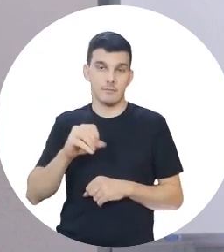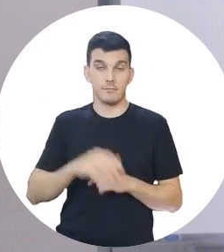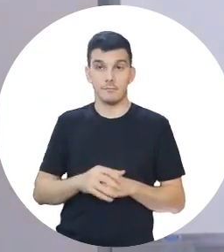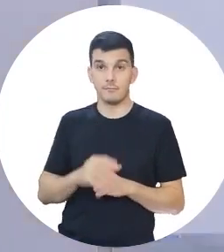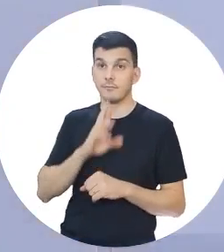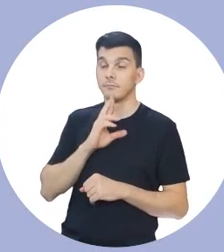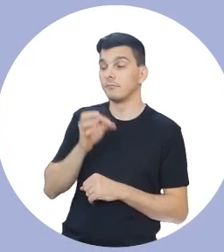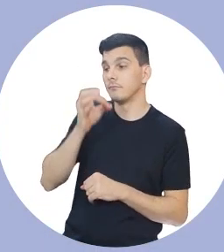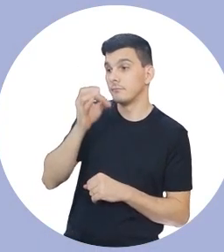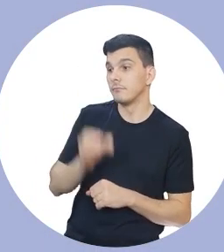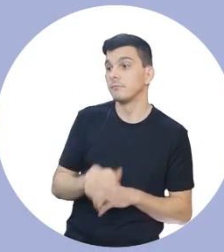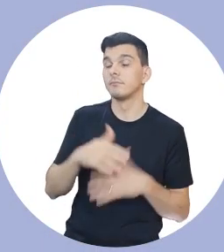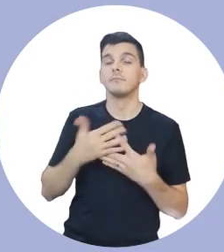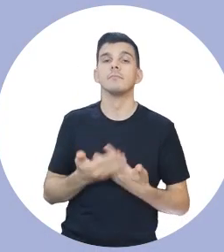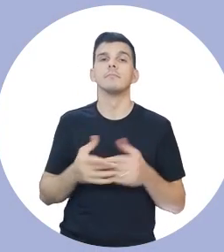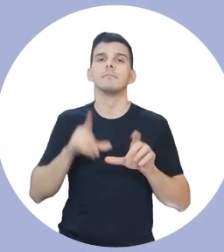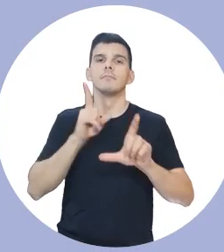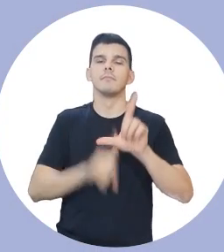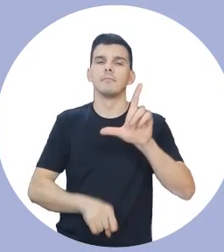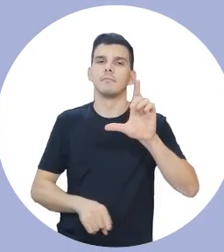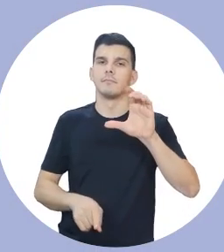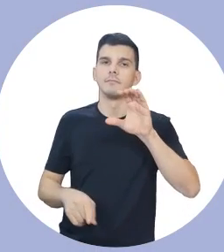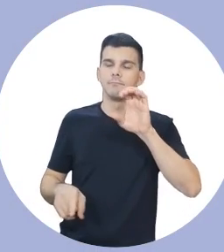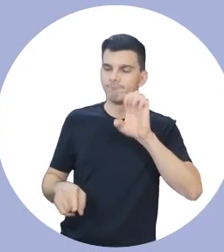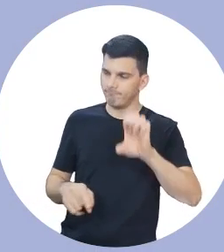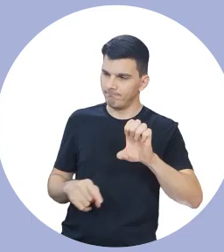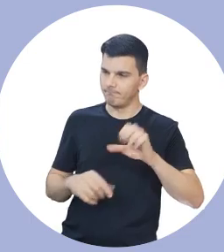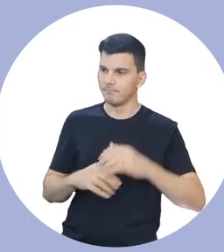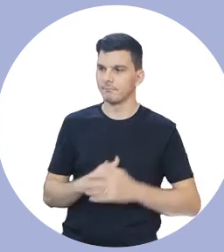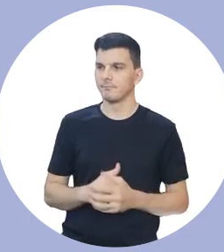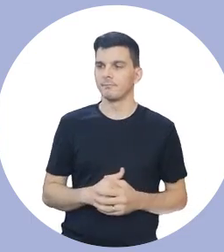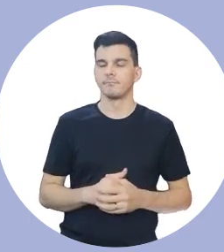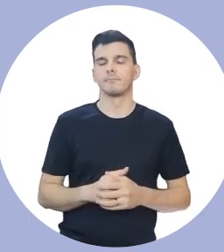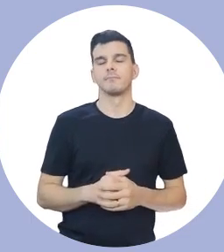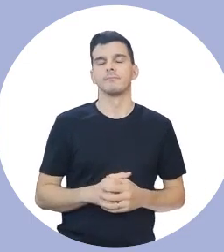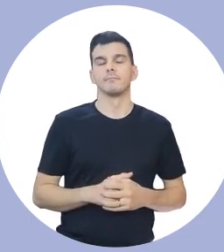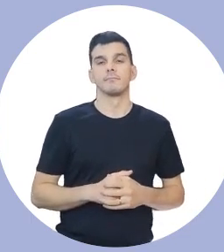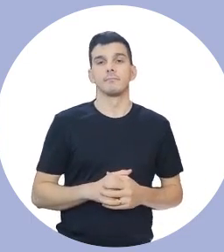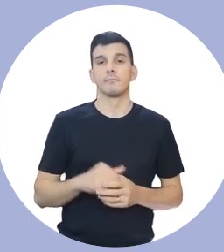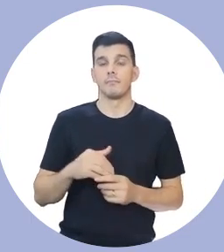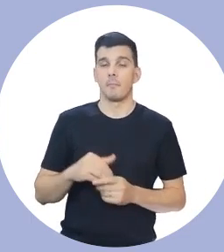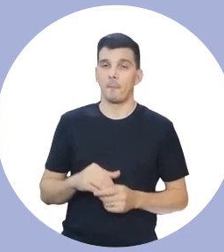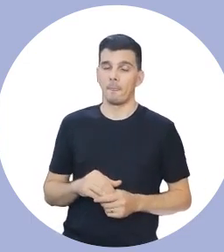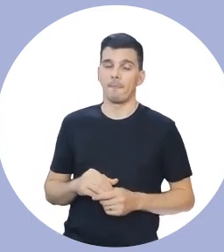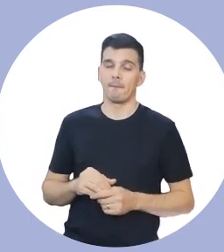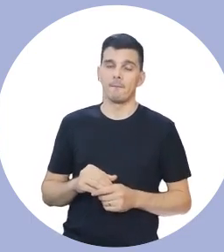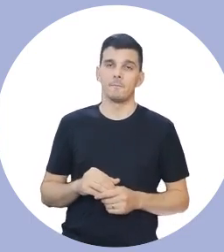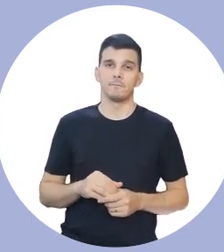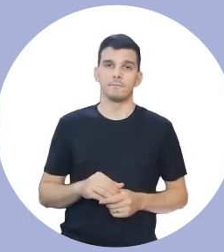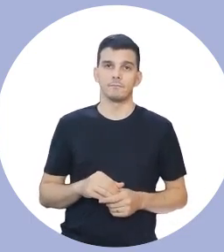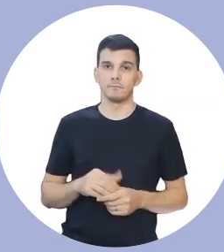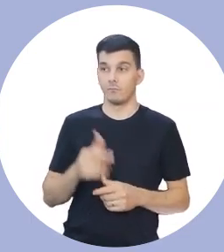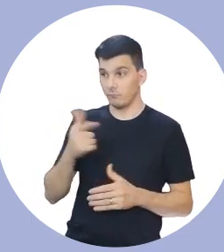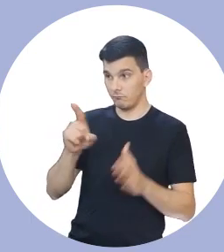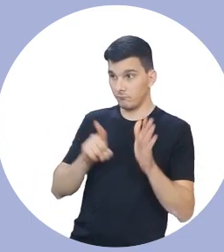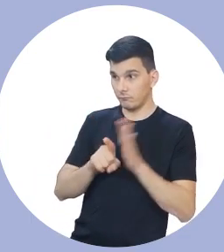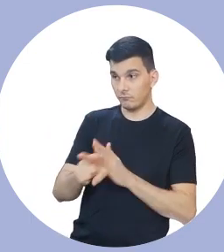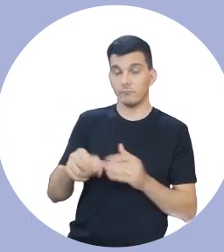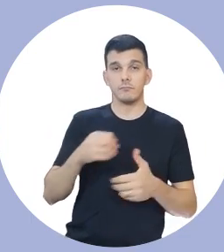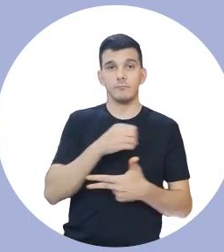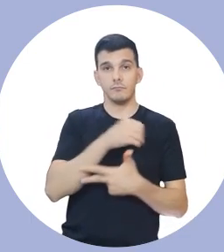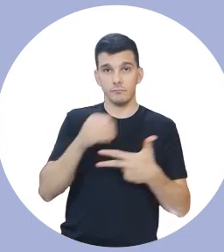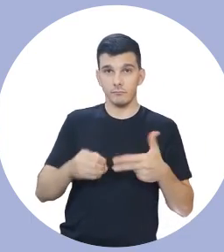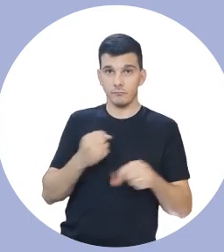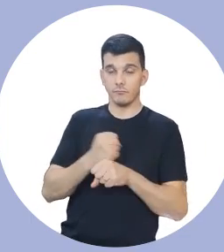ácido? Então, a alternativa correta aqui, pessoal, vai ser a alternativa E, carbonato de cálcio. Essa é uma